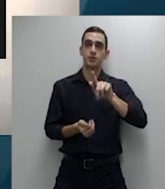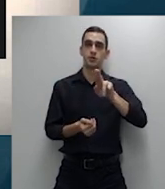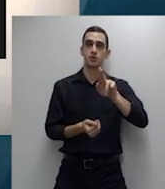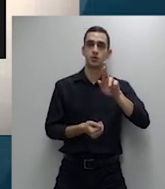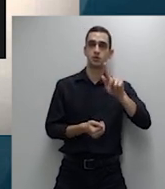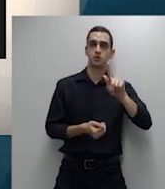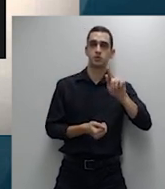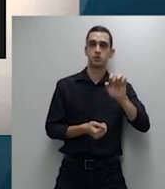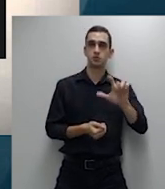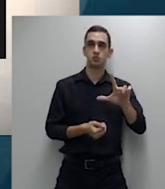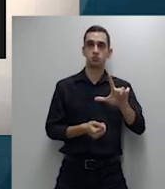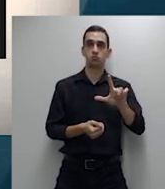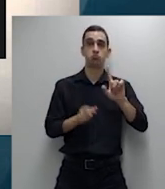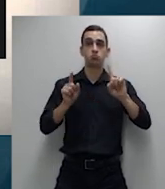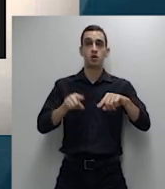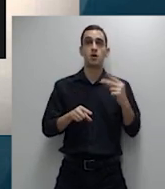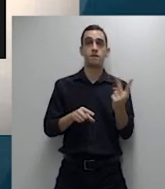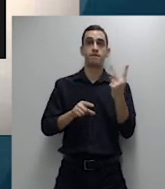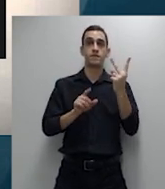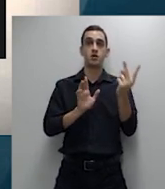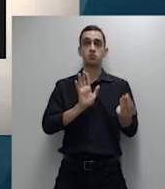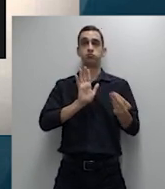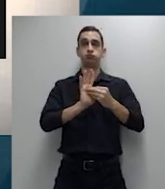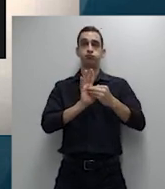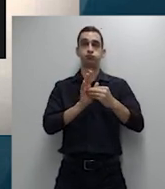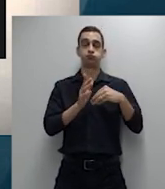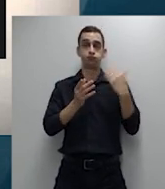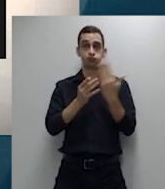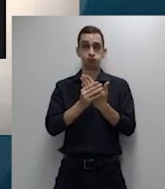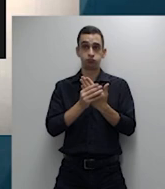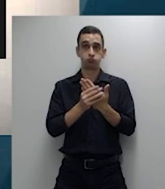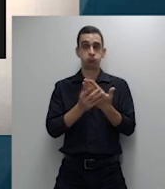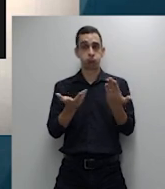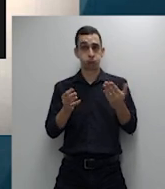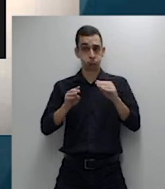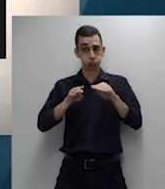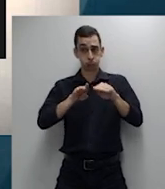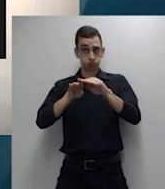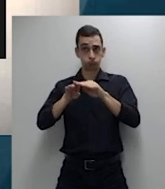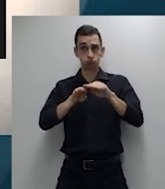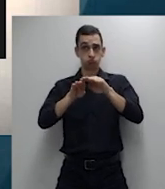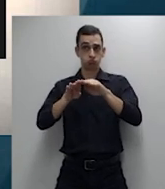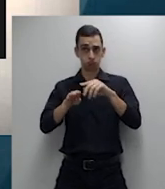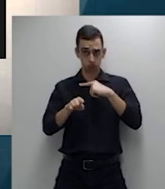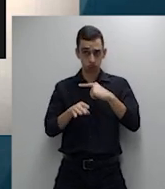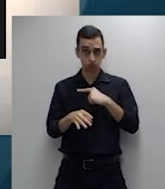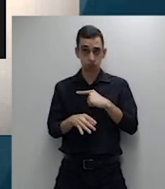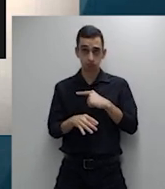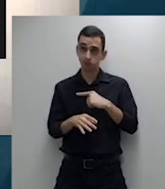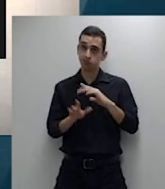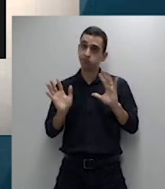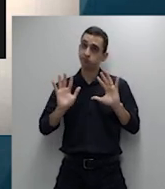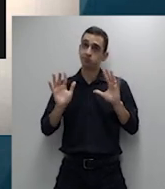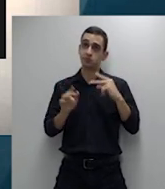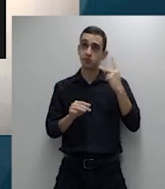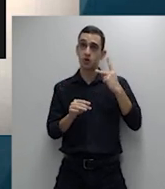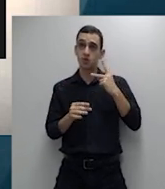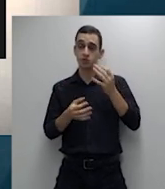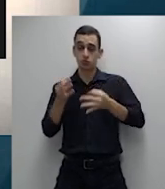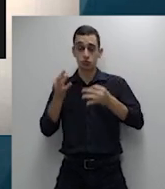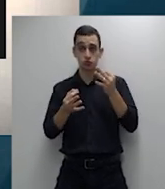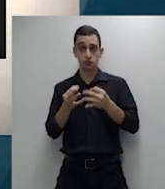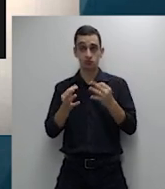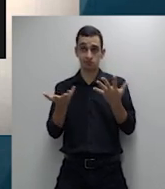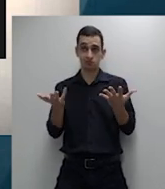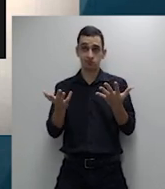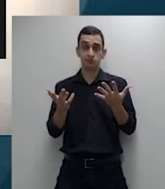que tá o valor da execução a Equidade é essa que só vale para a procuradoria Como diria o